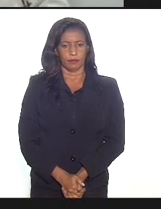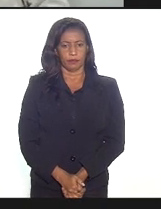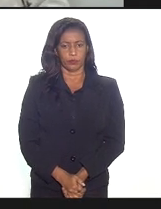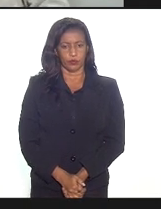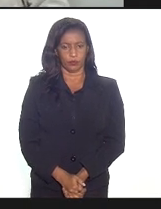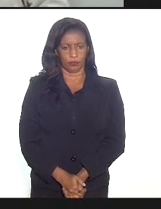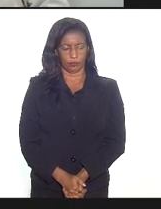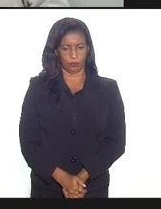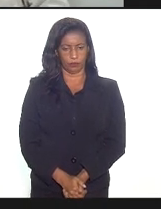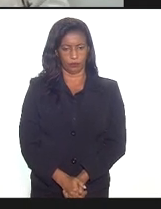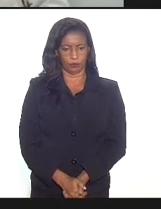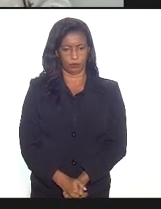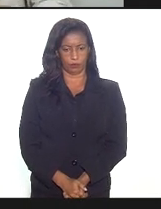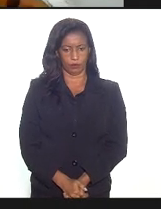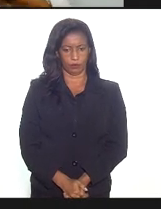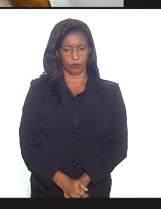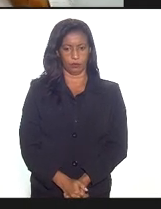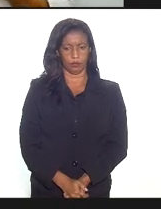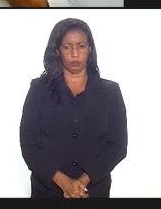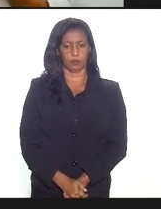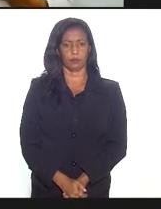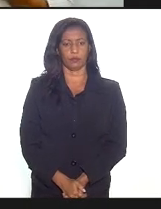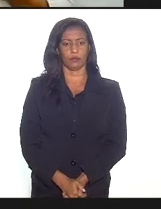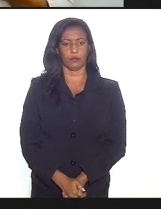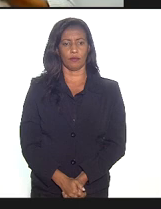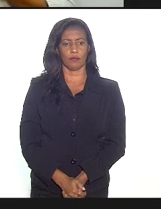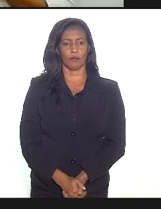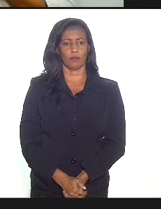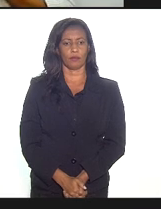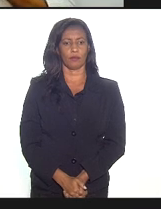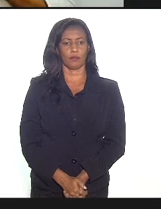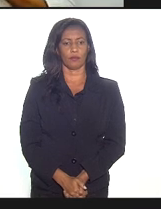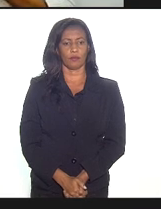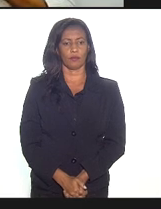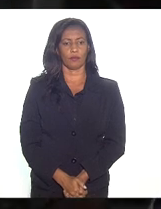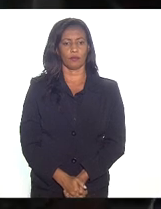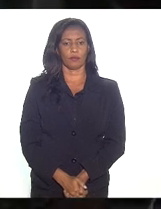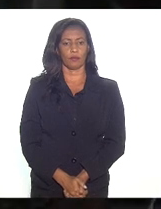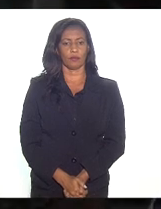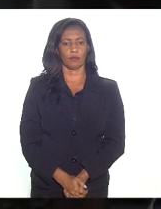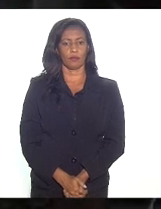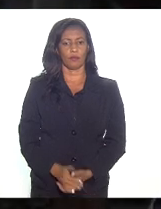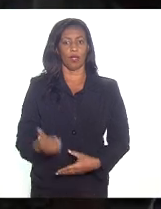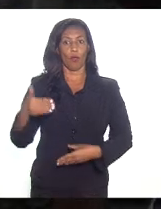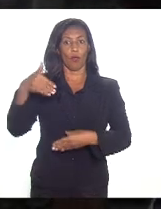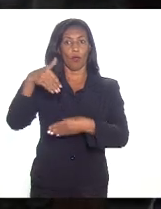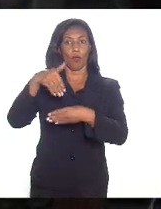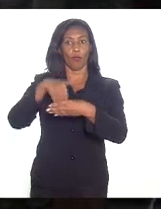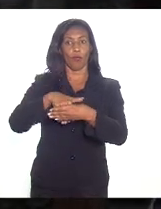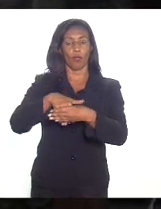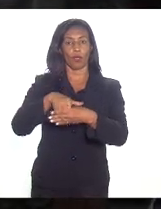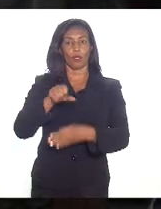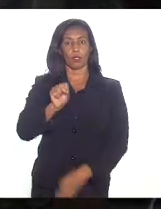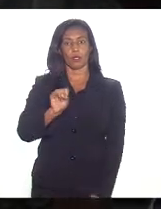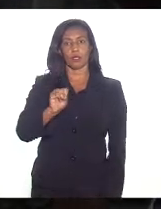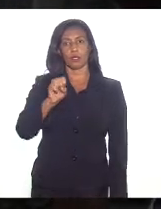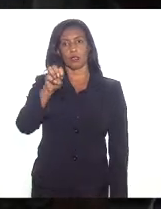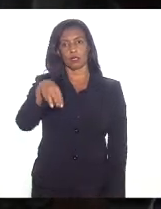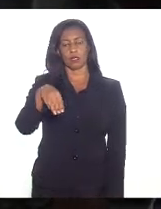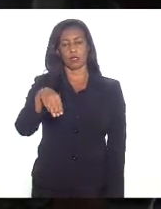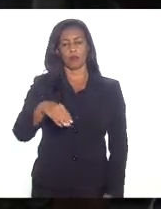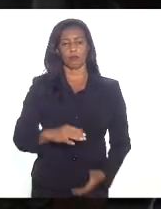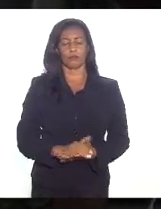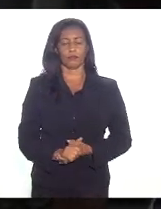Senhor presidente, voto sim. Deputado Anderson Alexandre, vota sim.